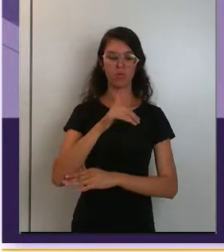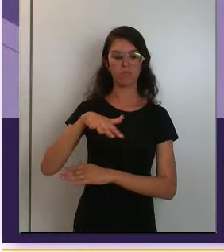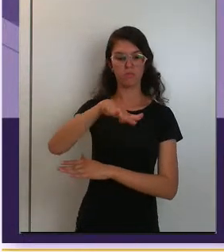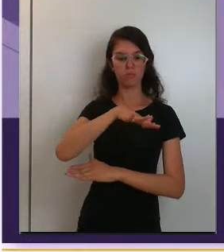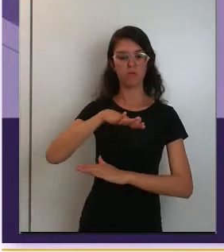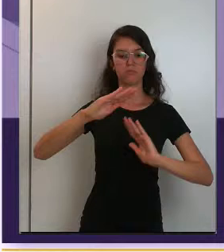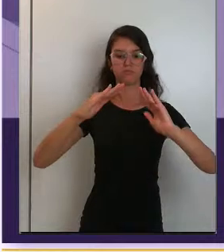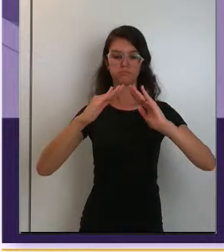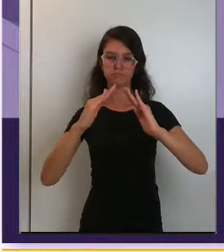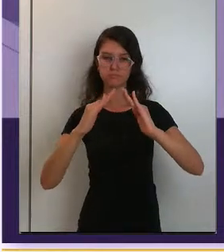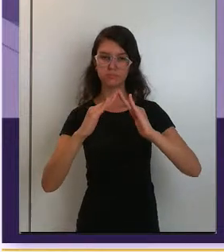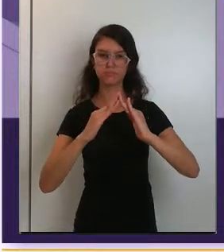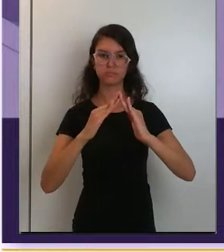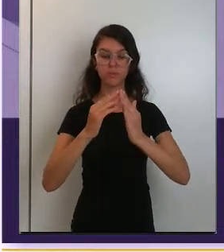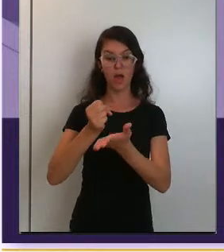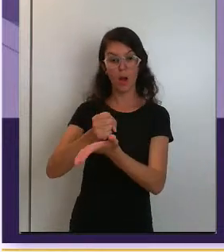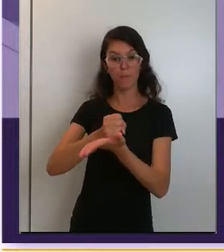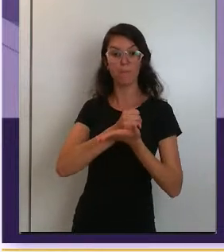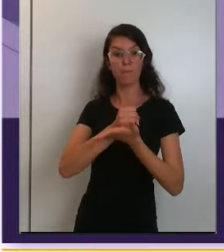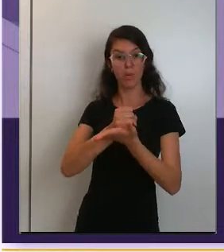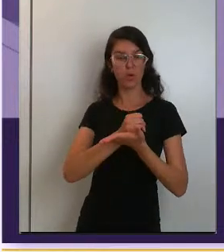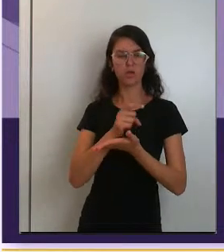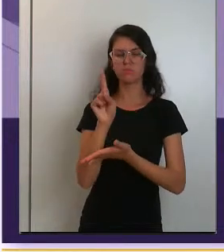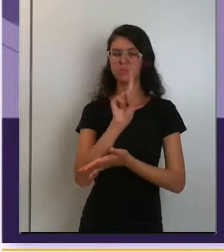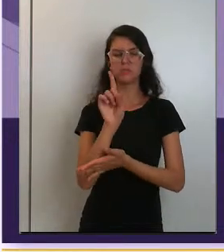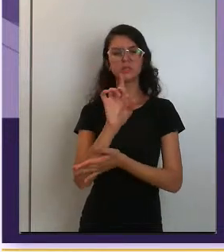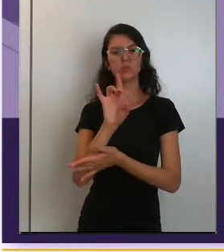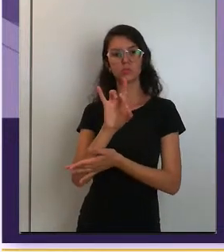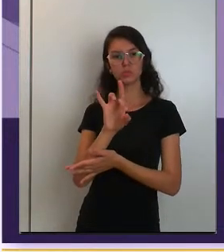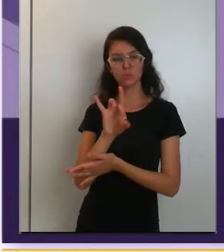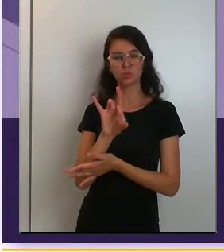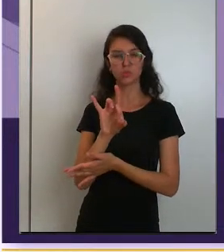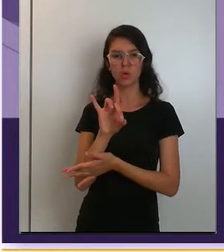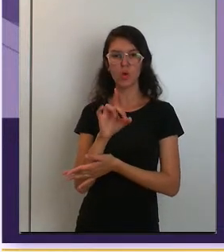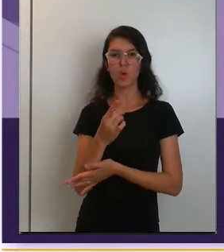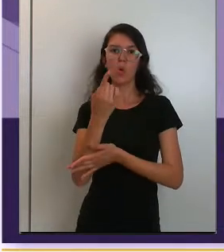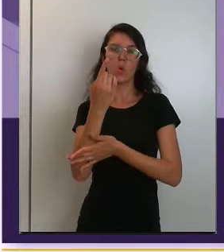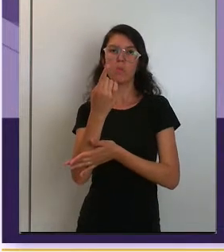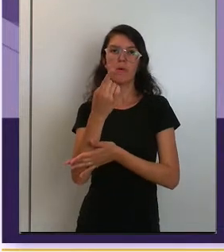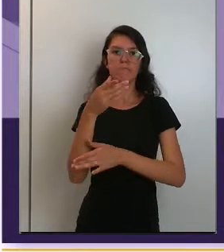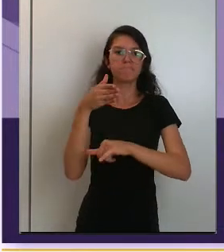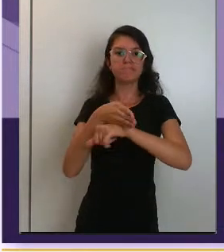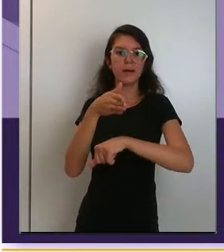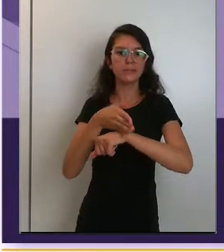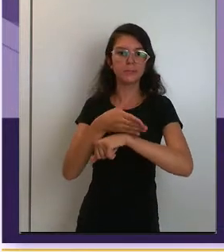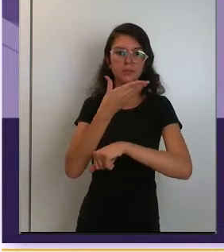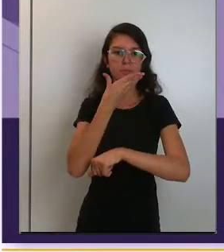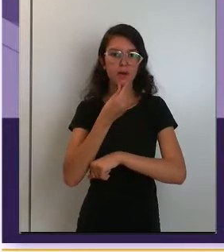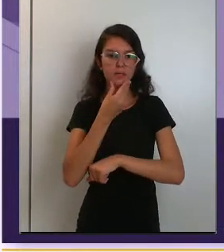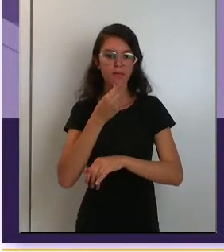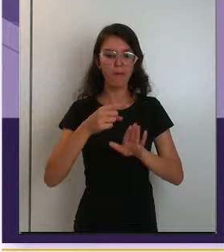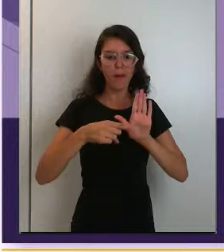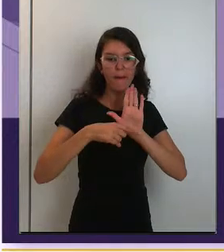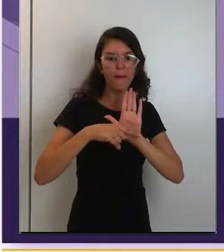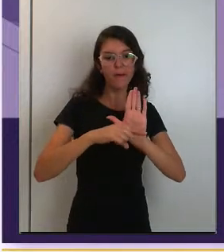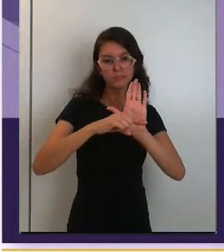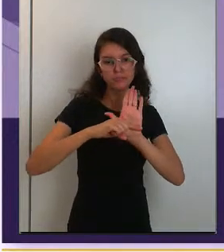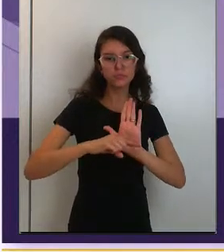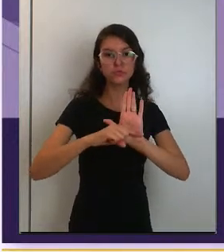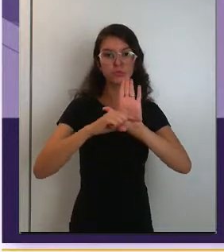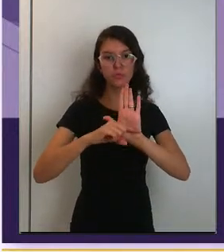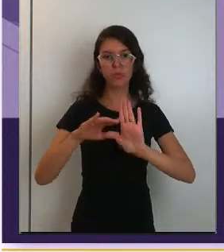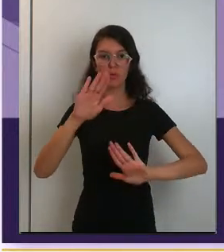doméstico, contribuindo assim não apenas por uma participação masculina na ajuda nesse